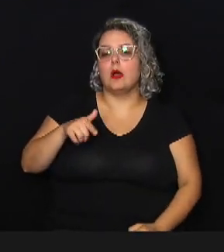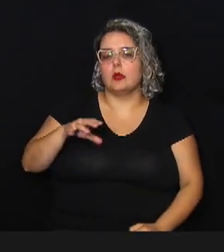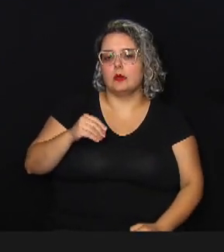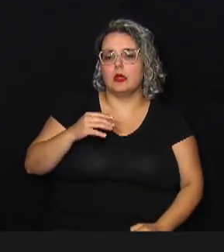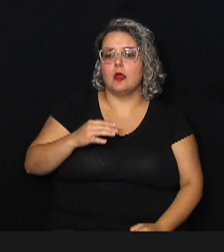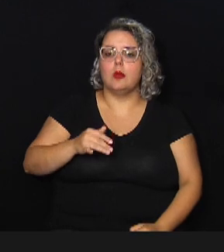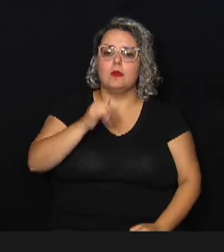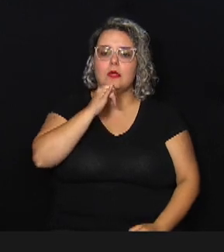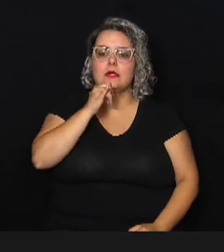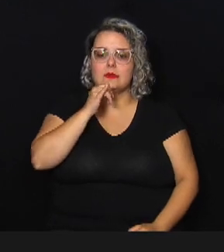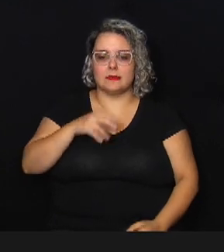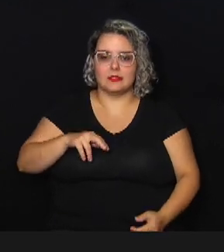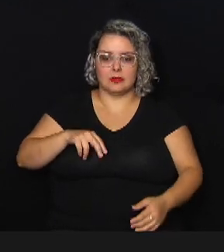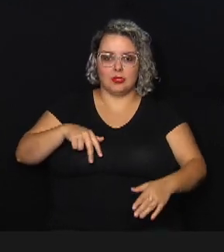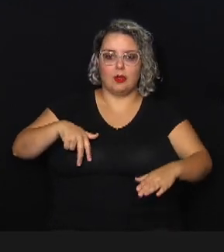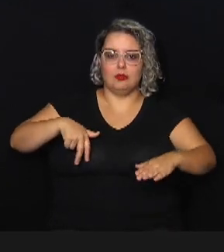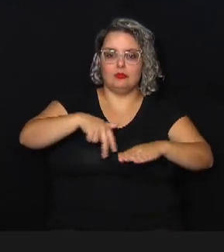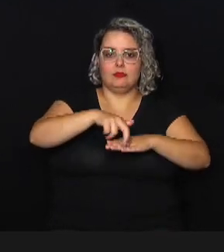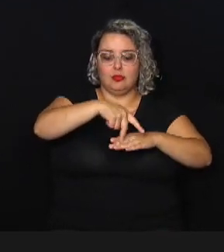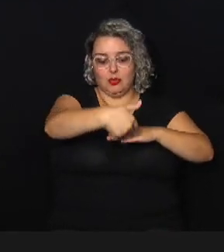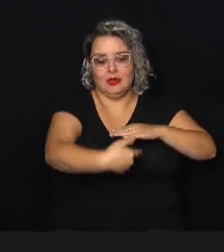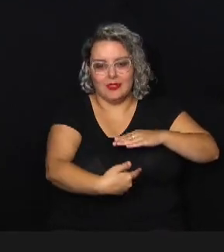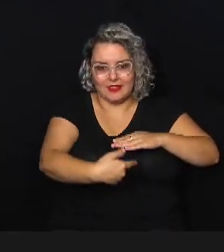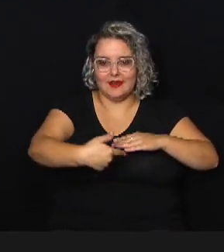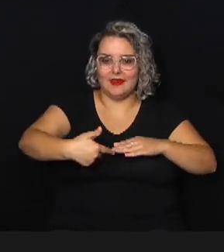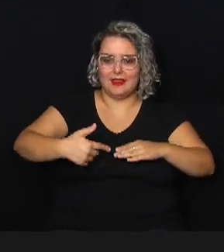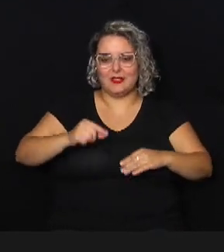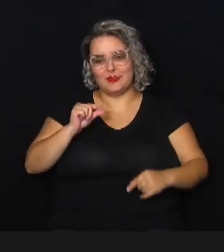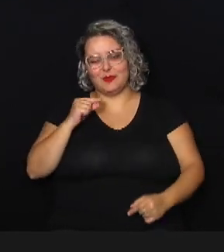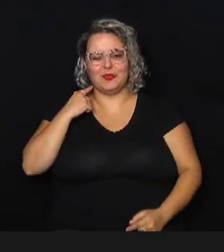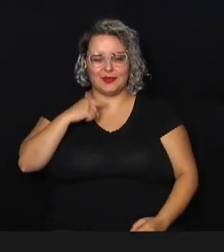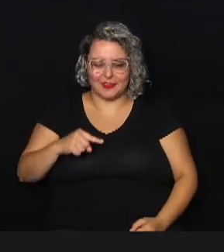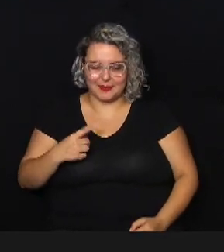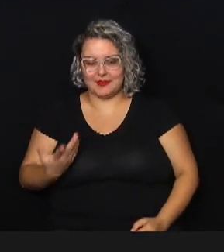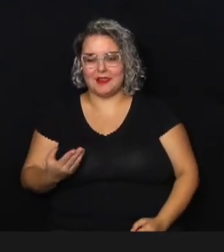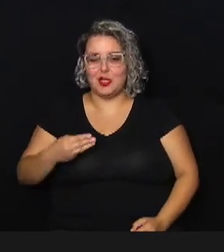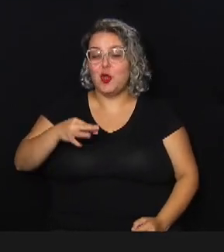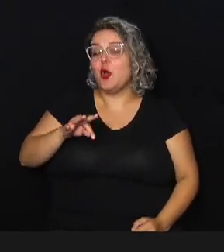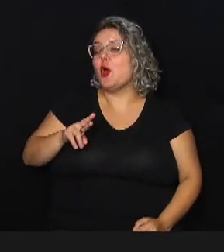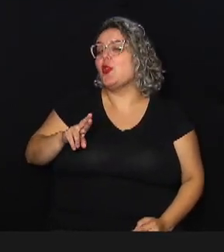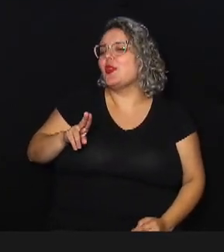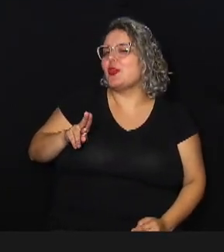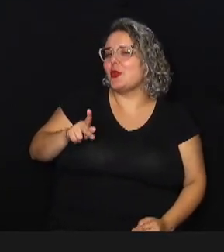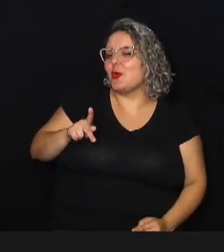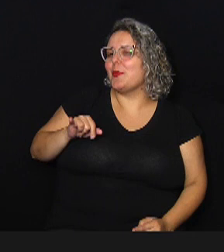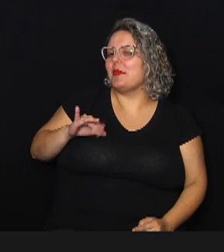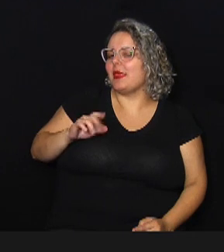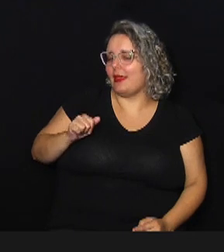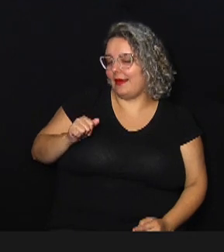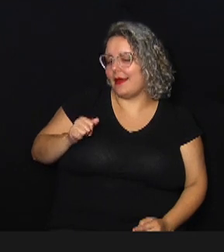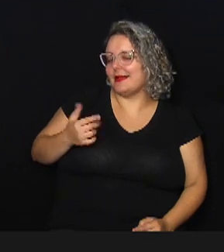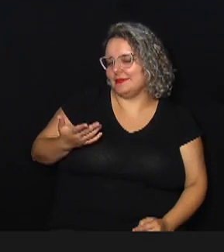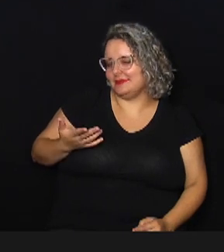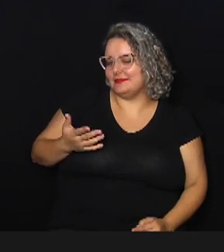bate e trupica, né? Que eu sou meio minerado, então a gente trupica e machuca, né? E começa aquele sangramento.